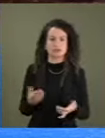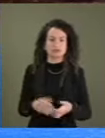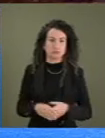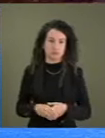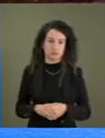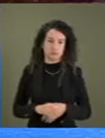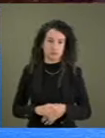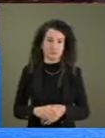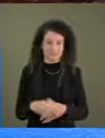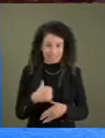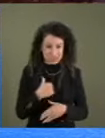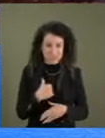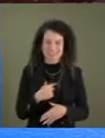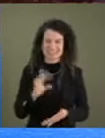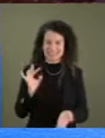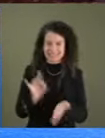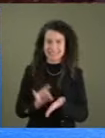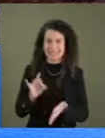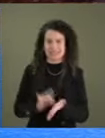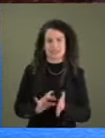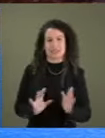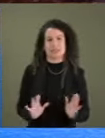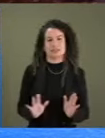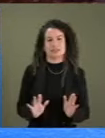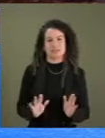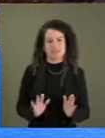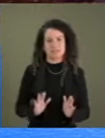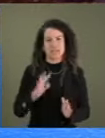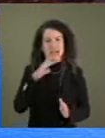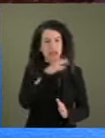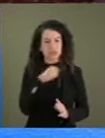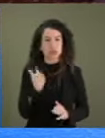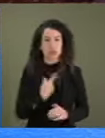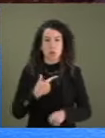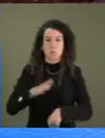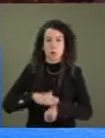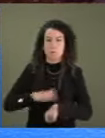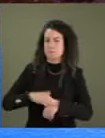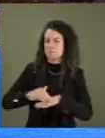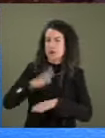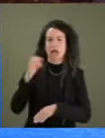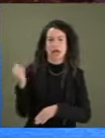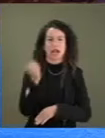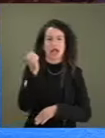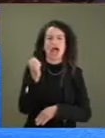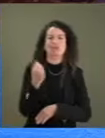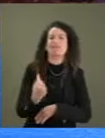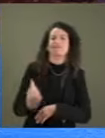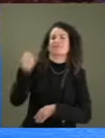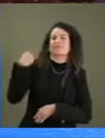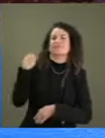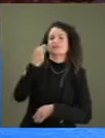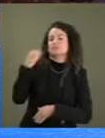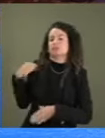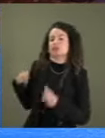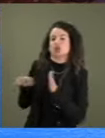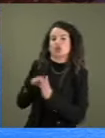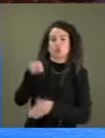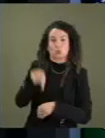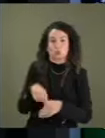Eu, sinceramente, acho que nós estamos vivendo um momento mais grave desde que eu cheguei aqui nesse Senado Federal, senador Chico